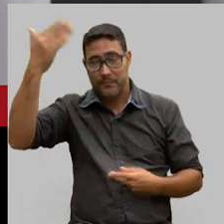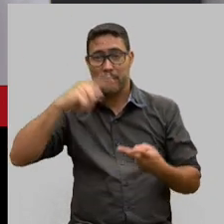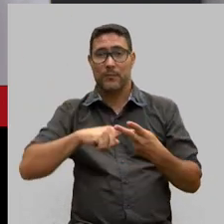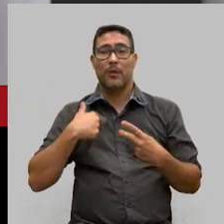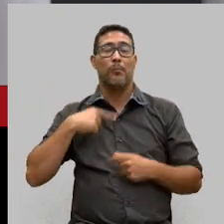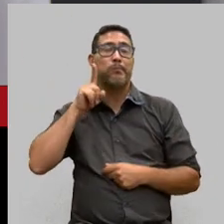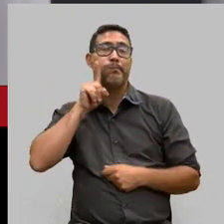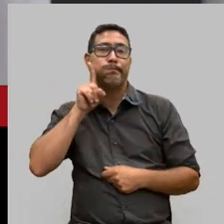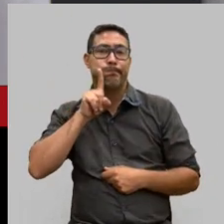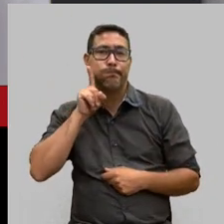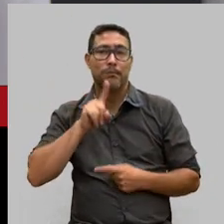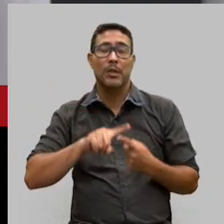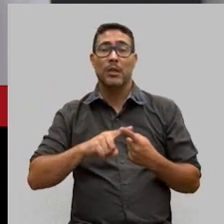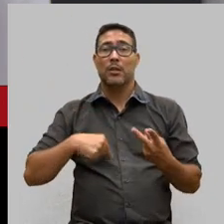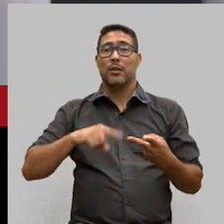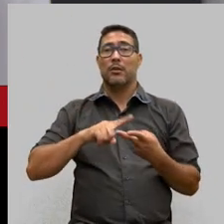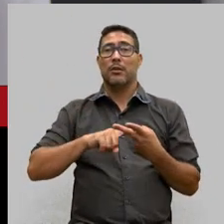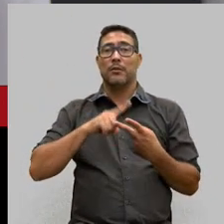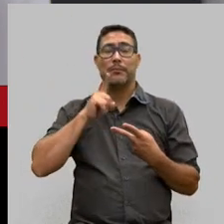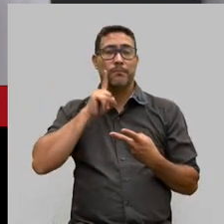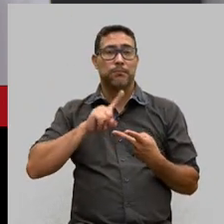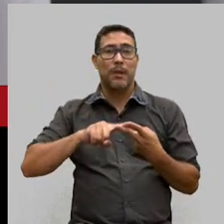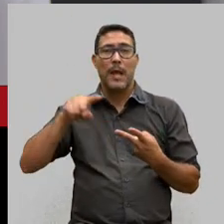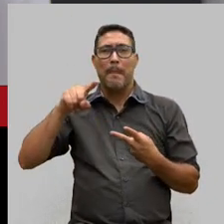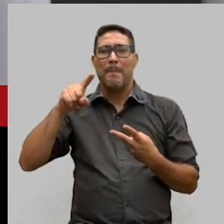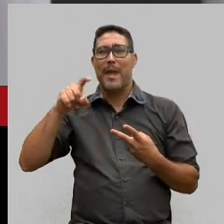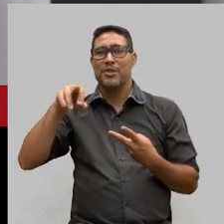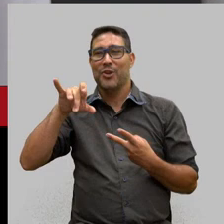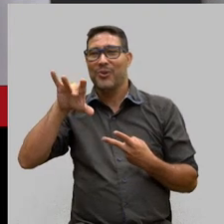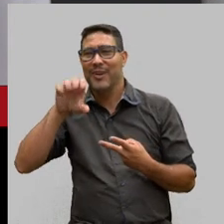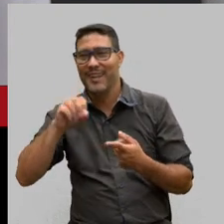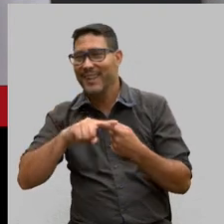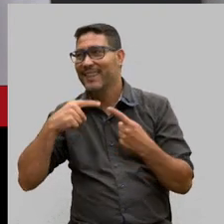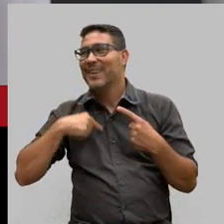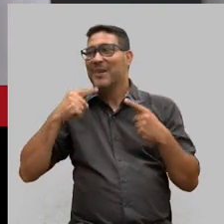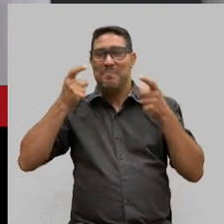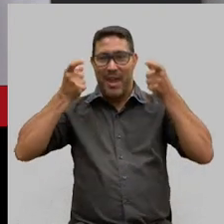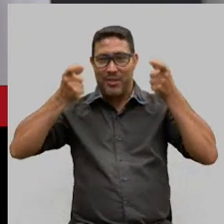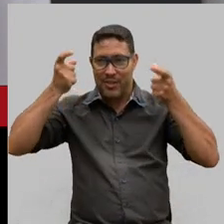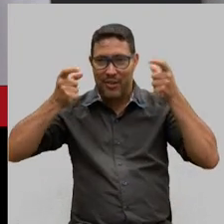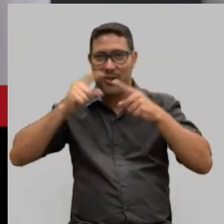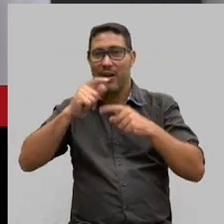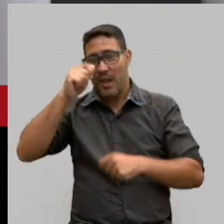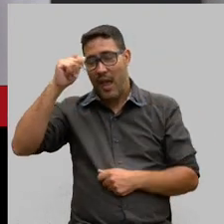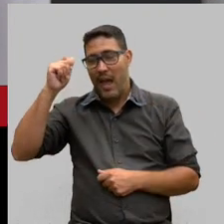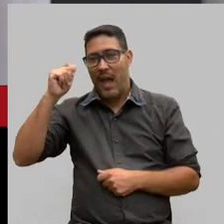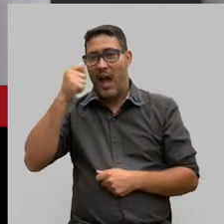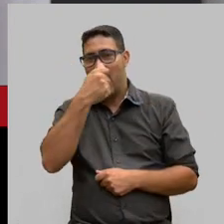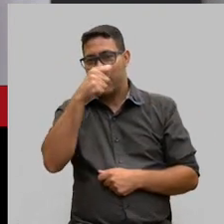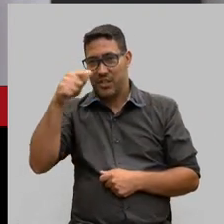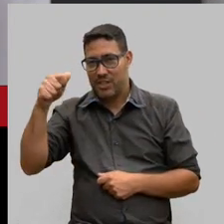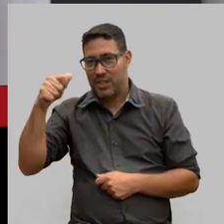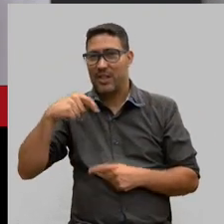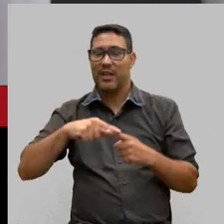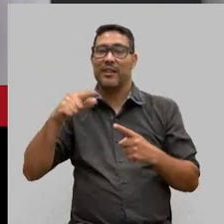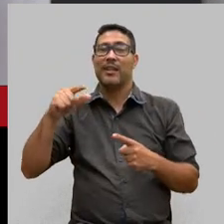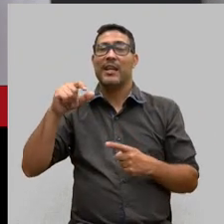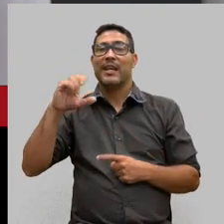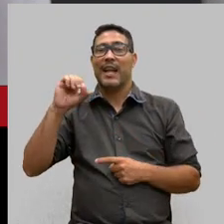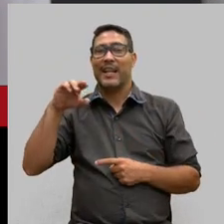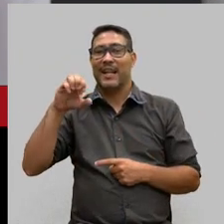Unidos México Argentina Canadá e França